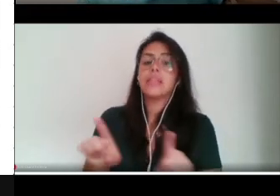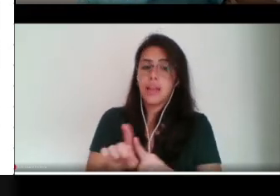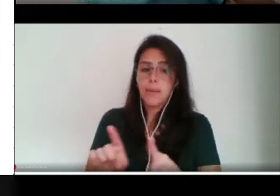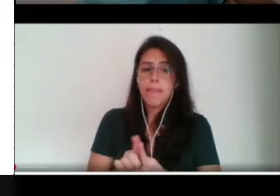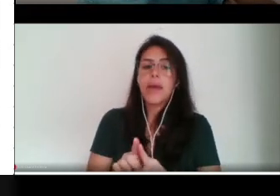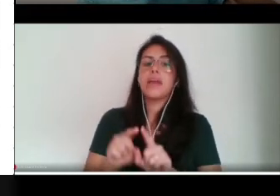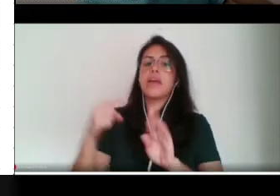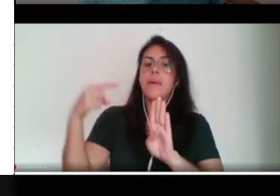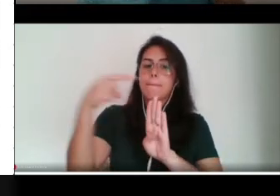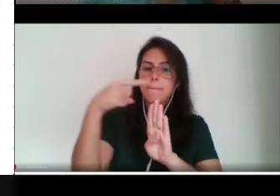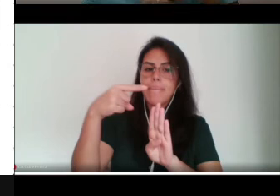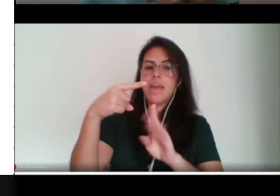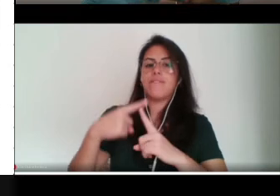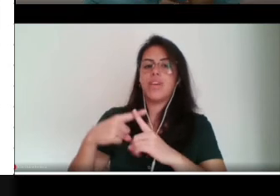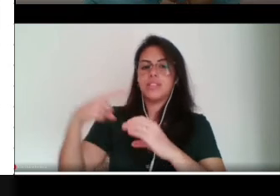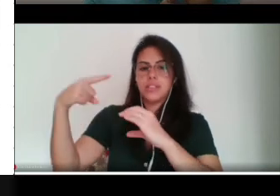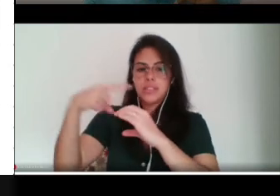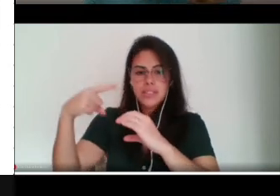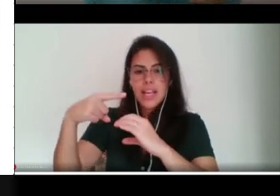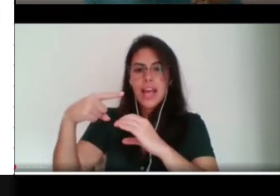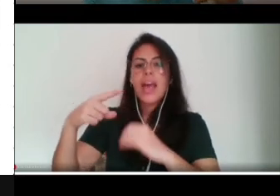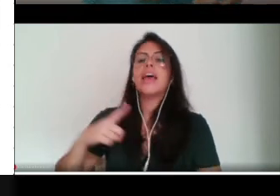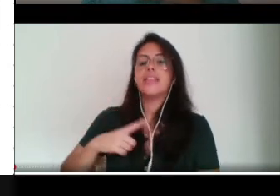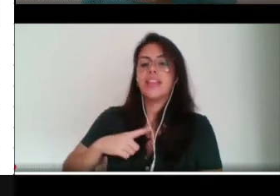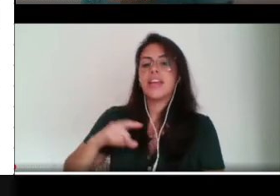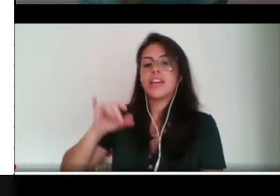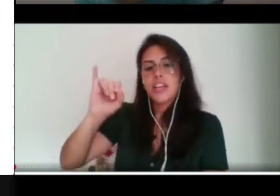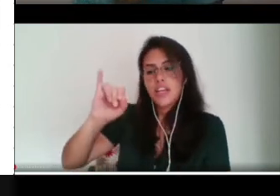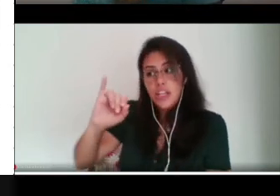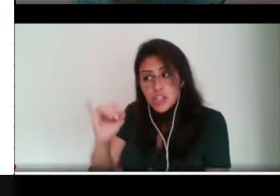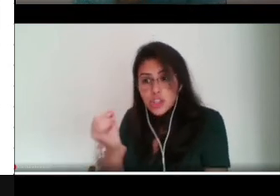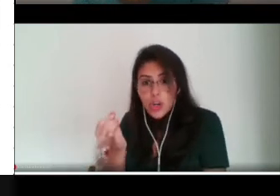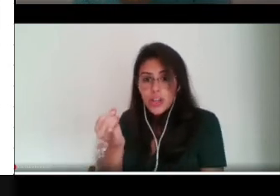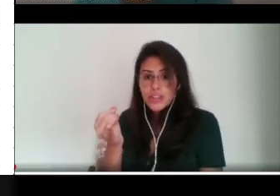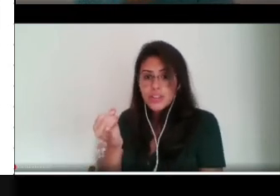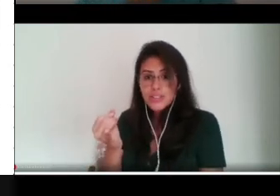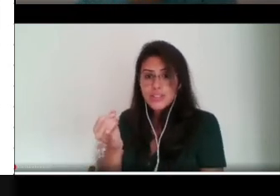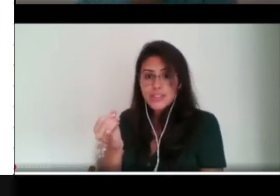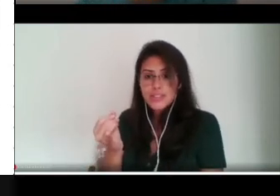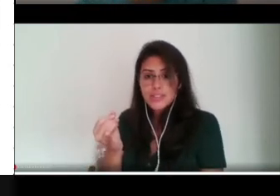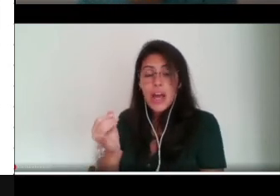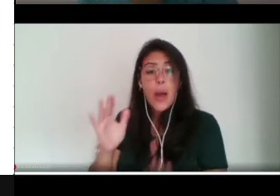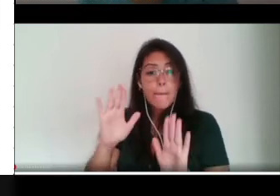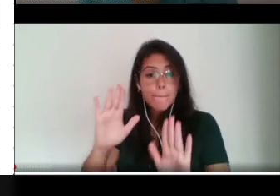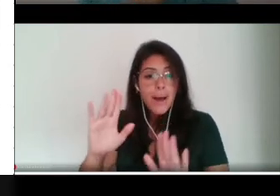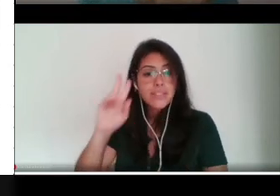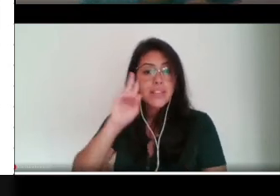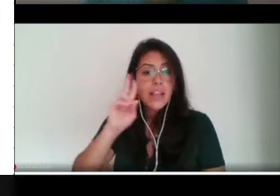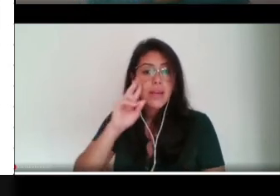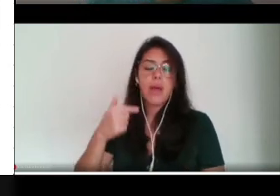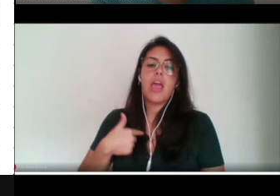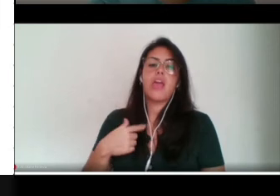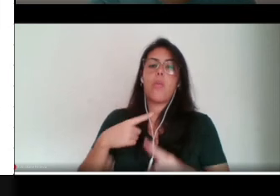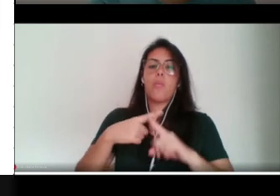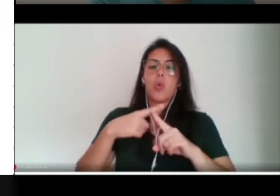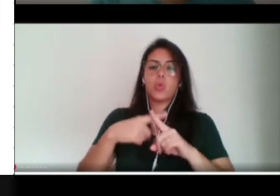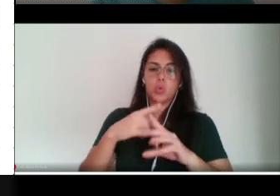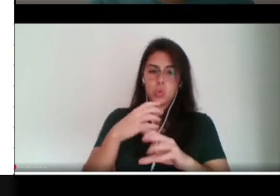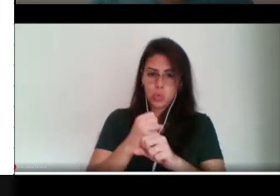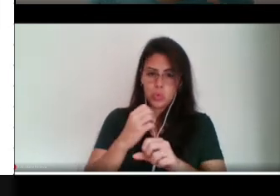produto vetorial, eu só preciso considerar o componente em J de B VEC C, porque o outro vai dar